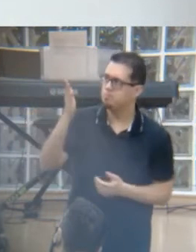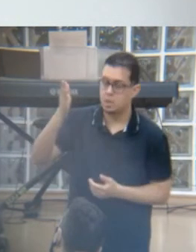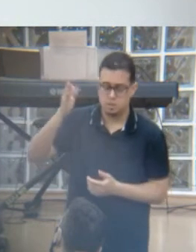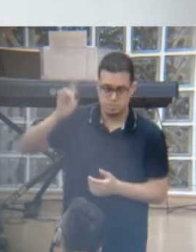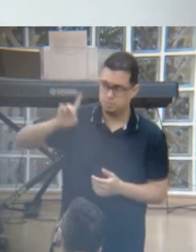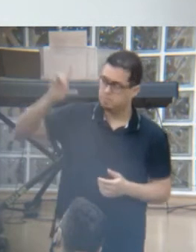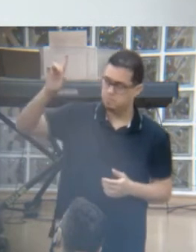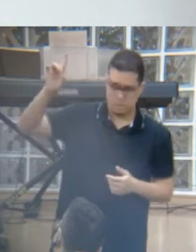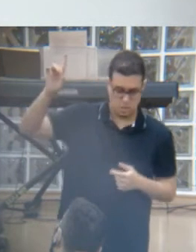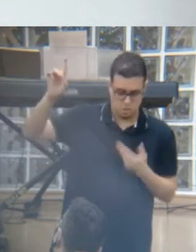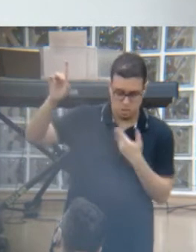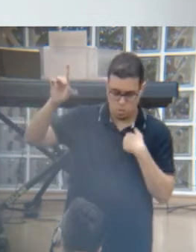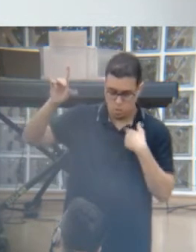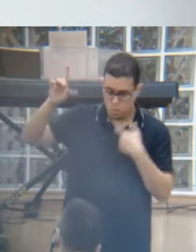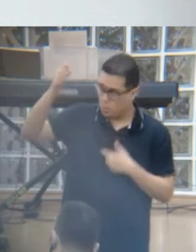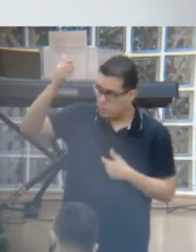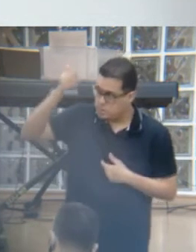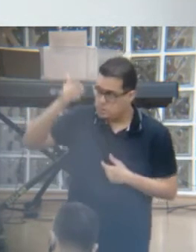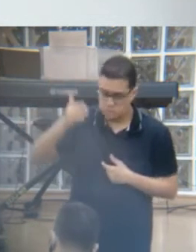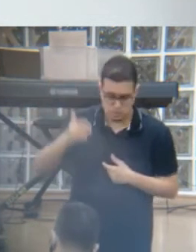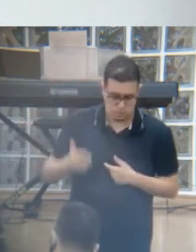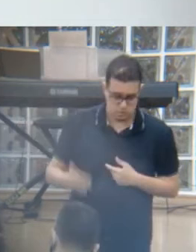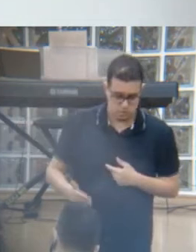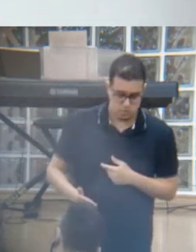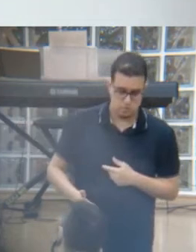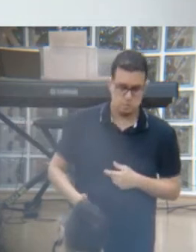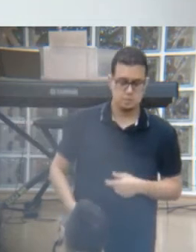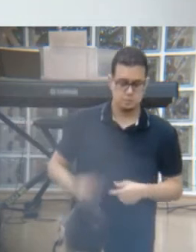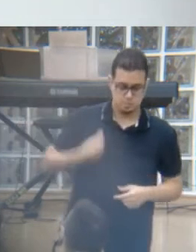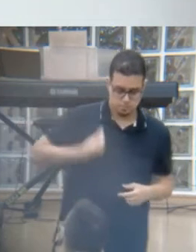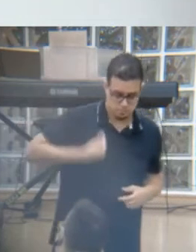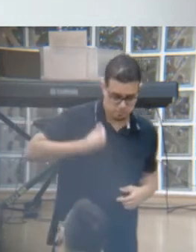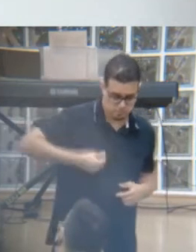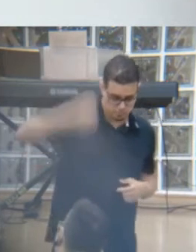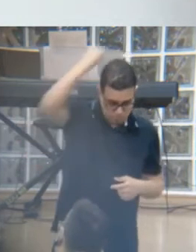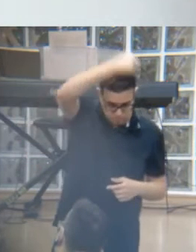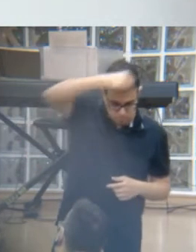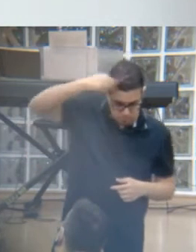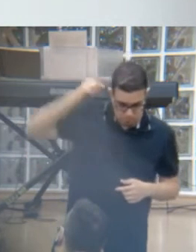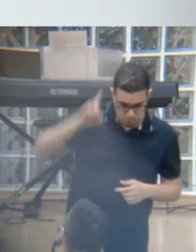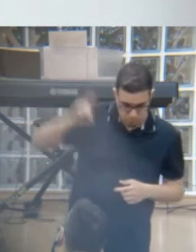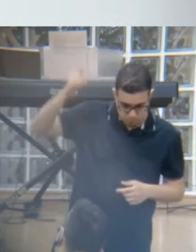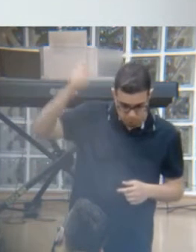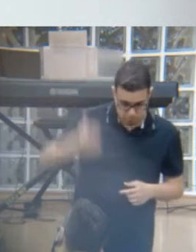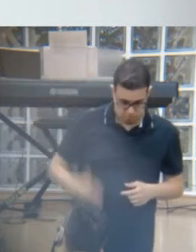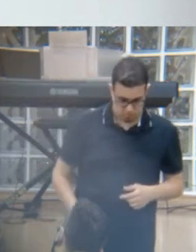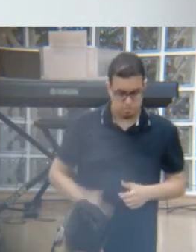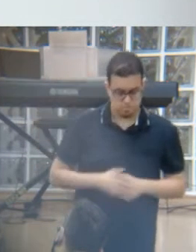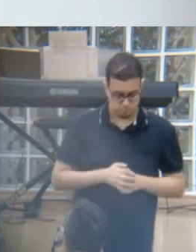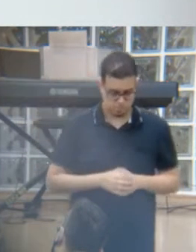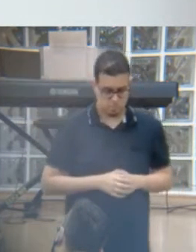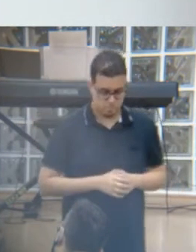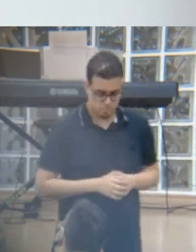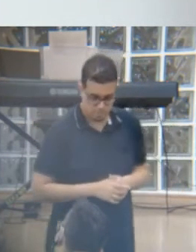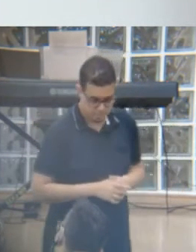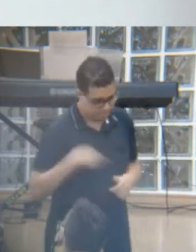cuja face eu estou, andando em santidade na sua presença. Nós não temos aqui os antecedentes de